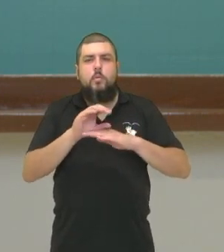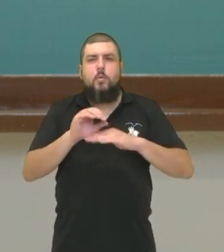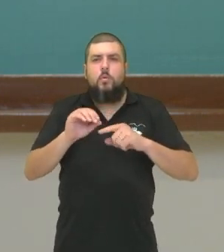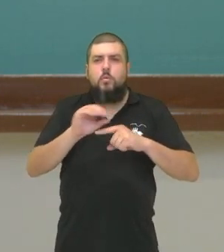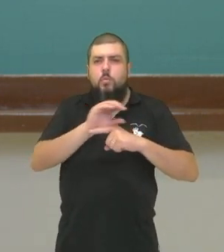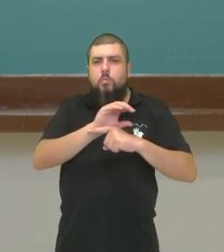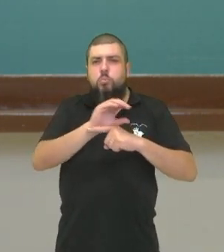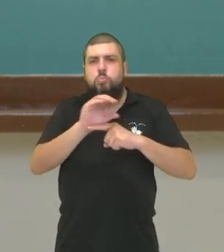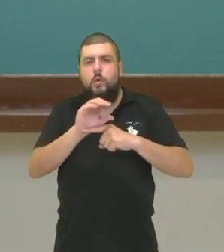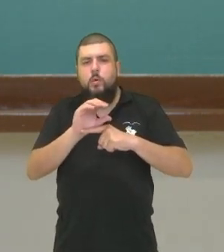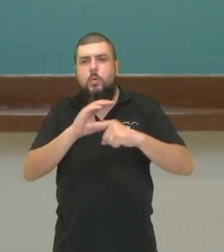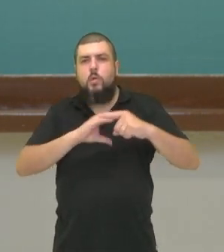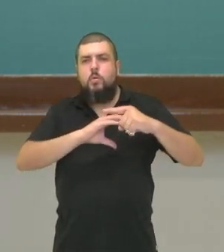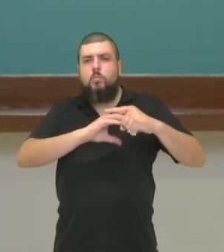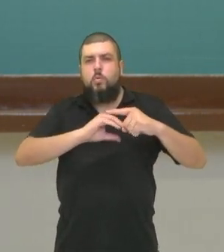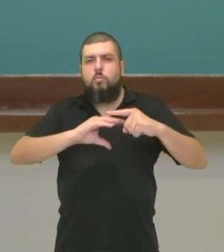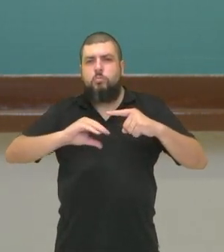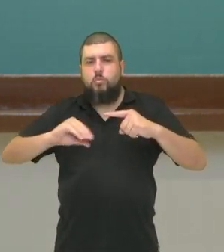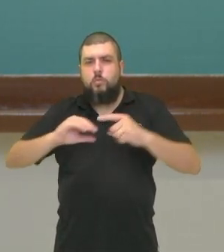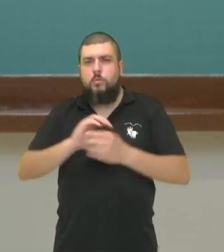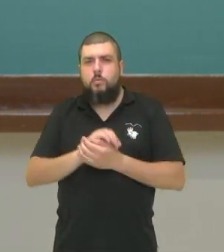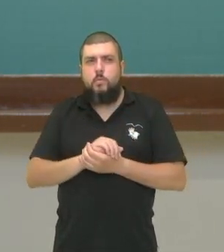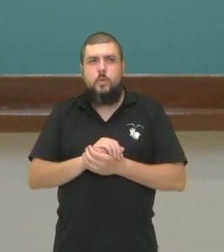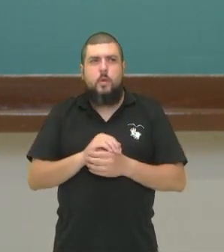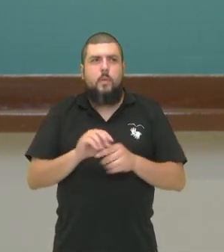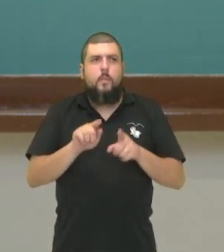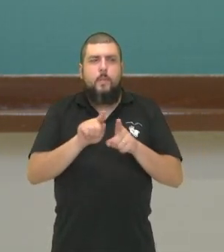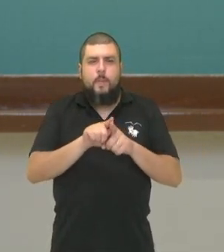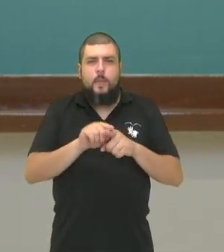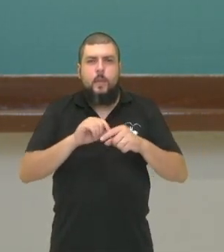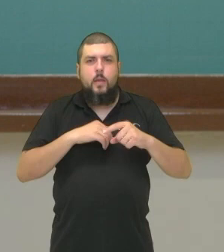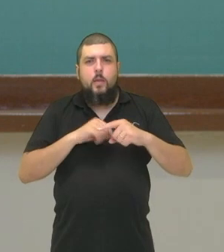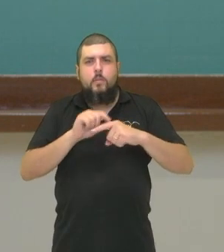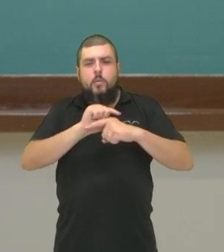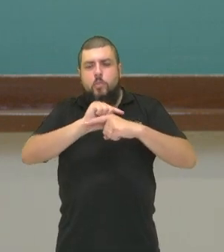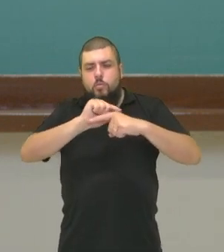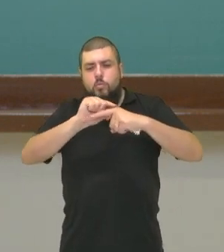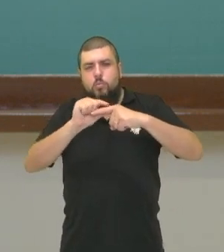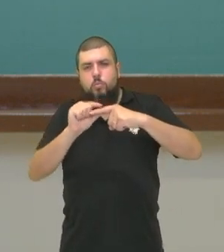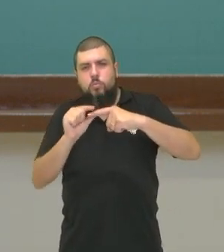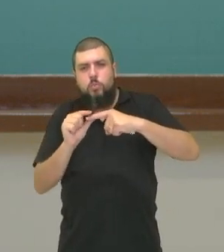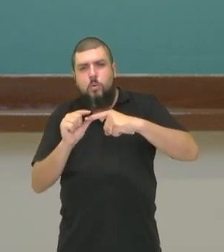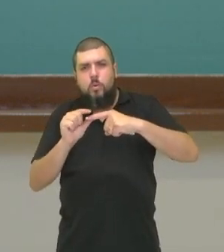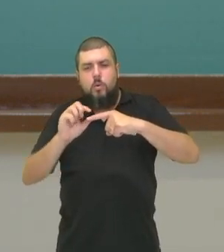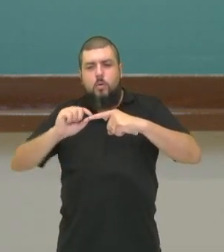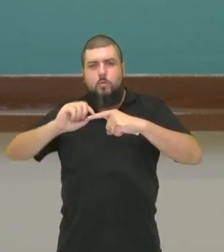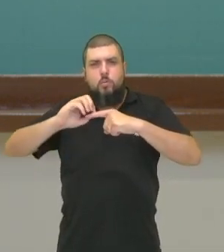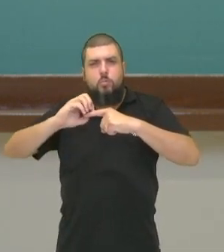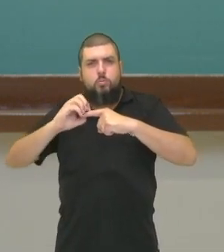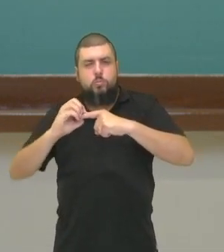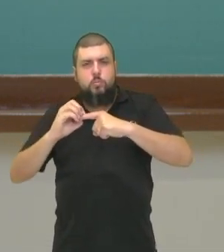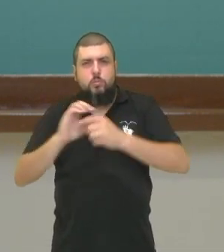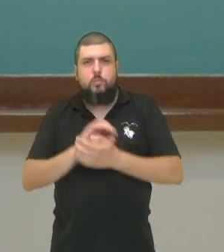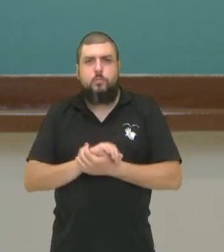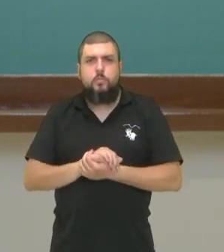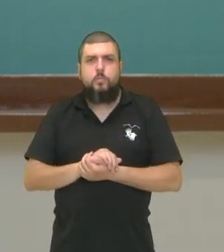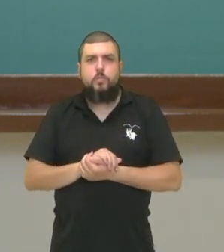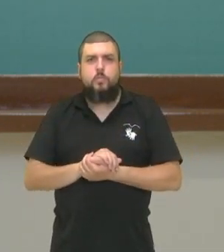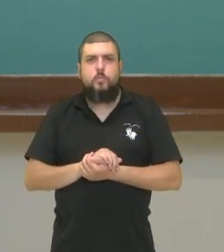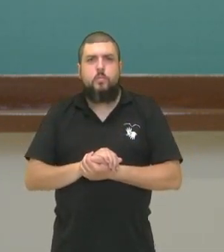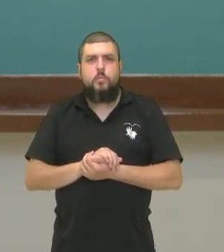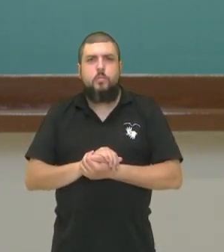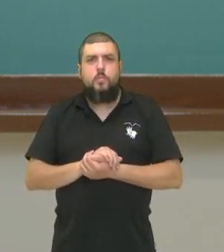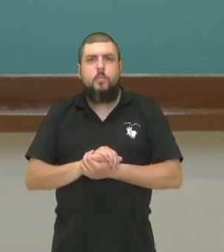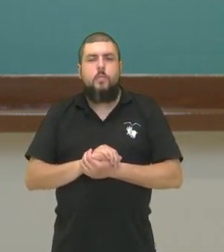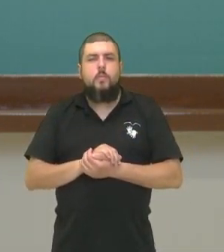esponjoso. Ele também é formado pelo corpo e pela glande, que é chamada de cabeça do pênis. Bem nessa